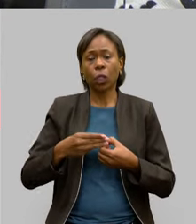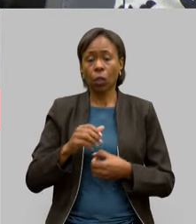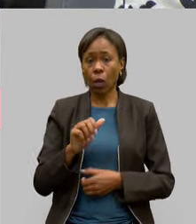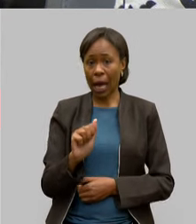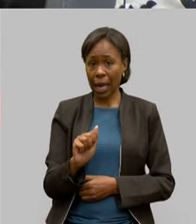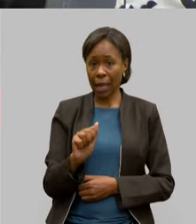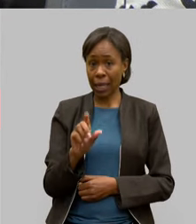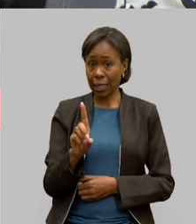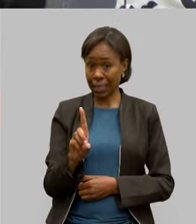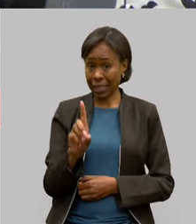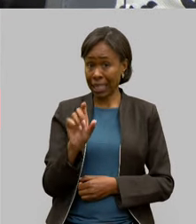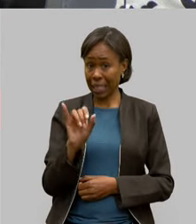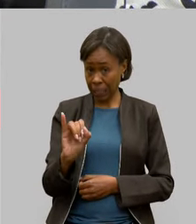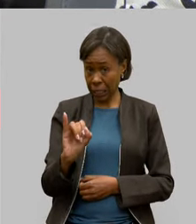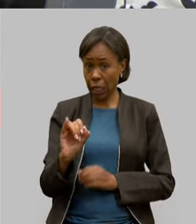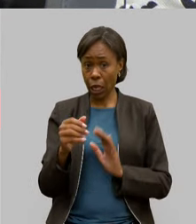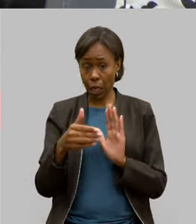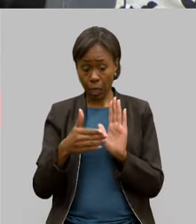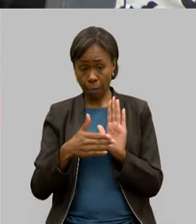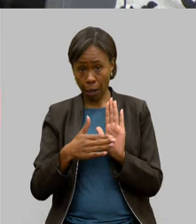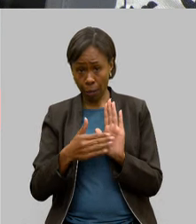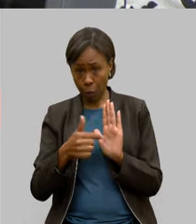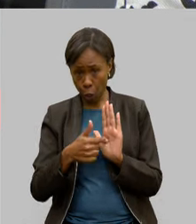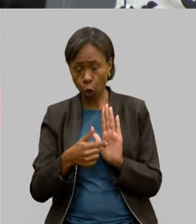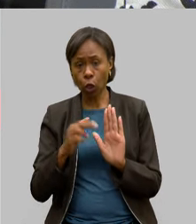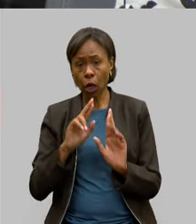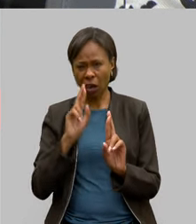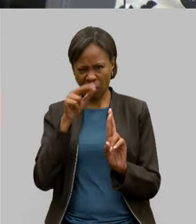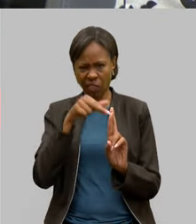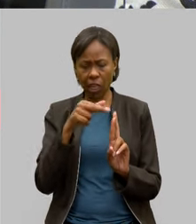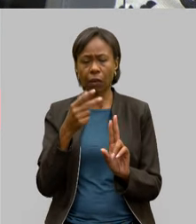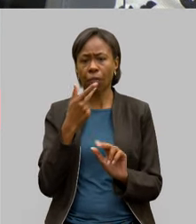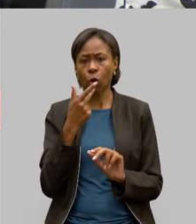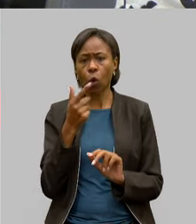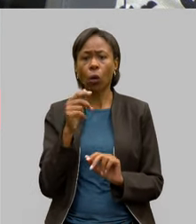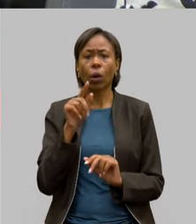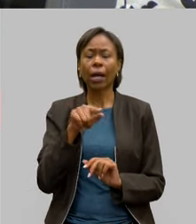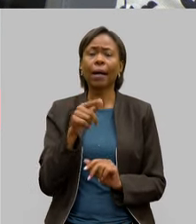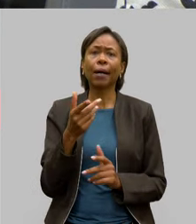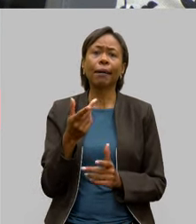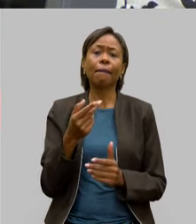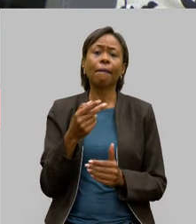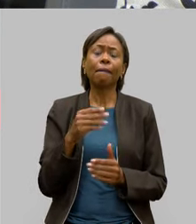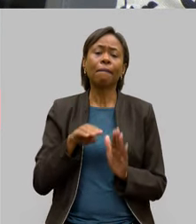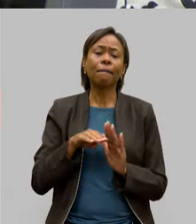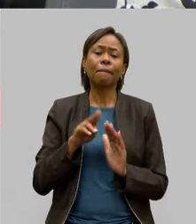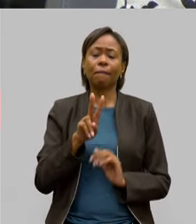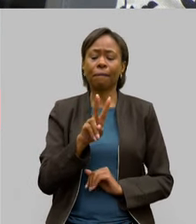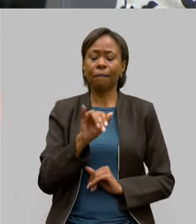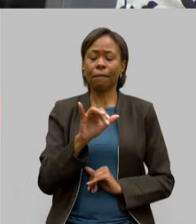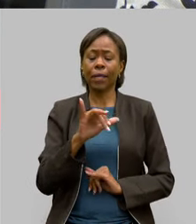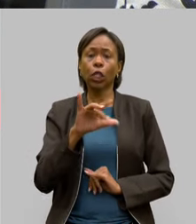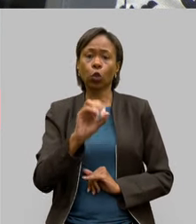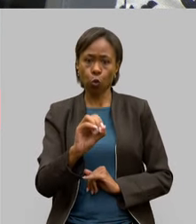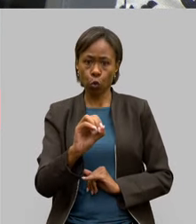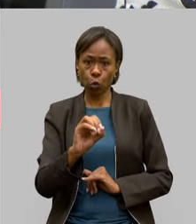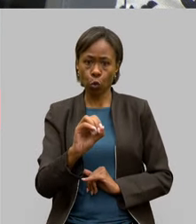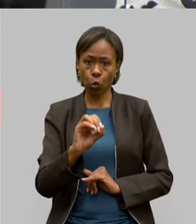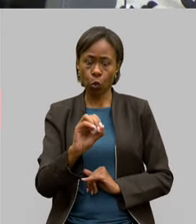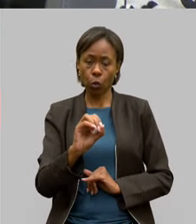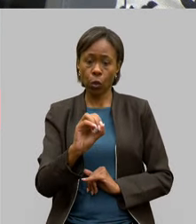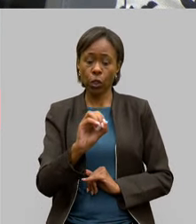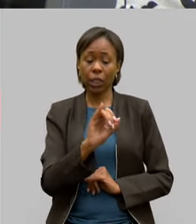eh como referência ele fala Alega a existência de viço de iniciativa eu entendo que não há como expliquei